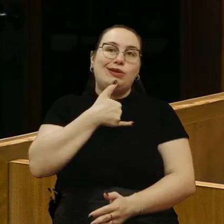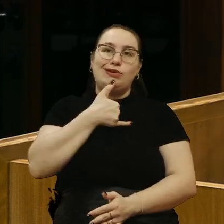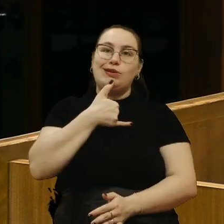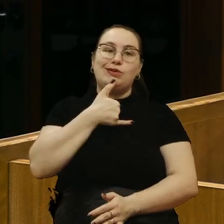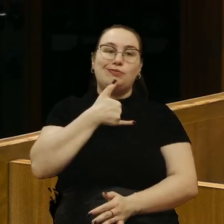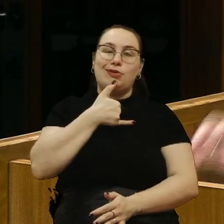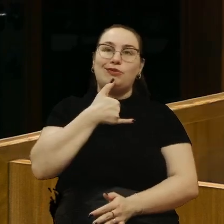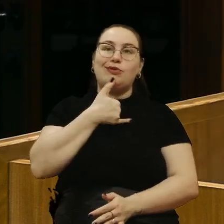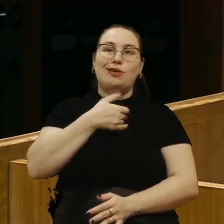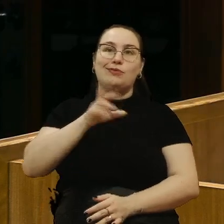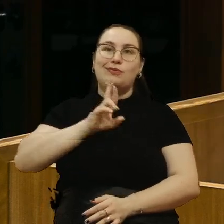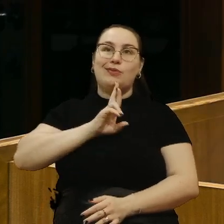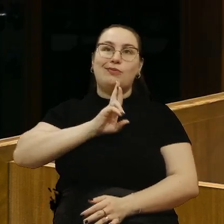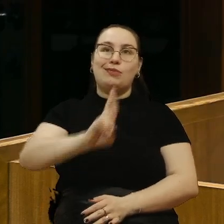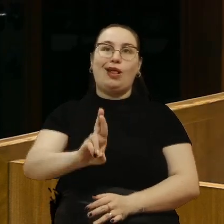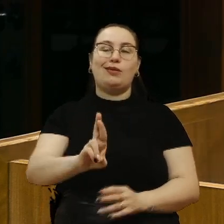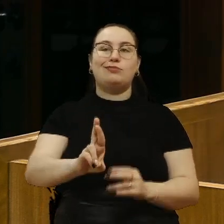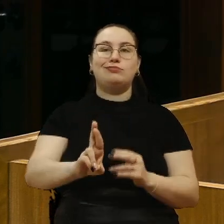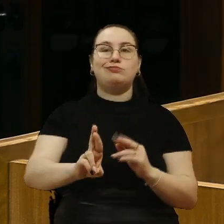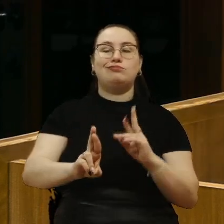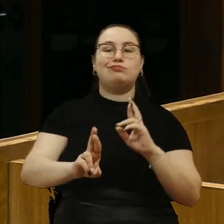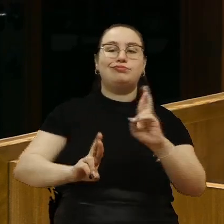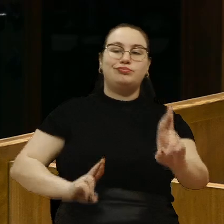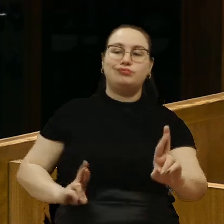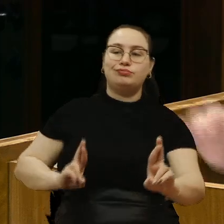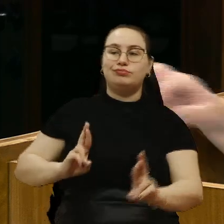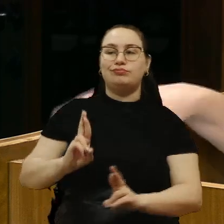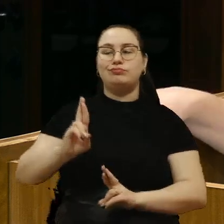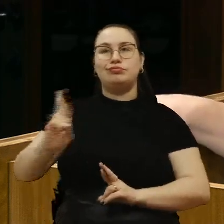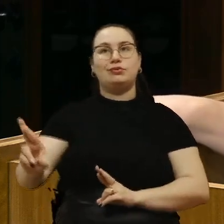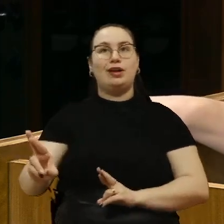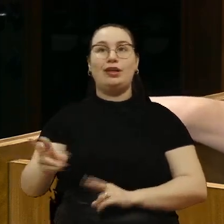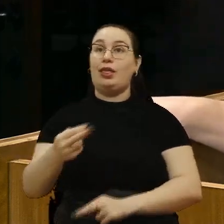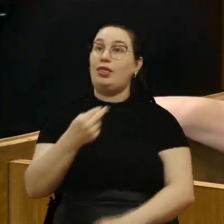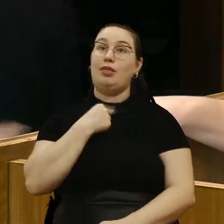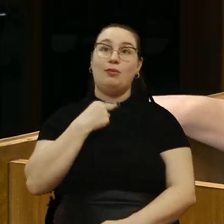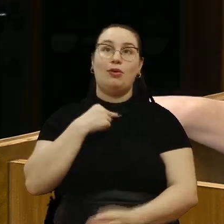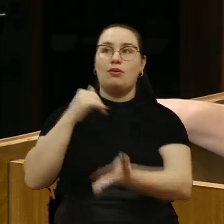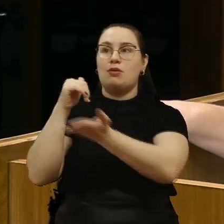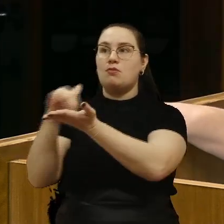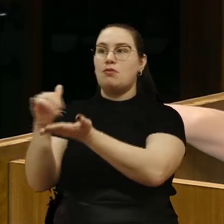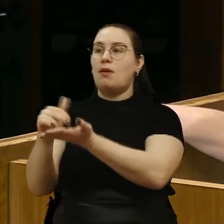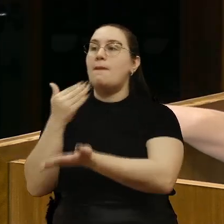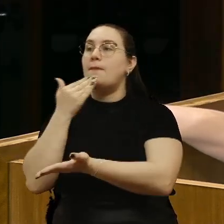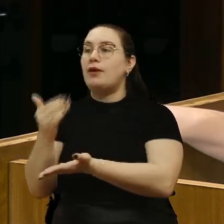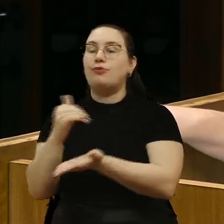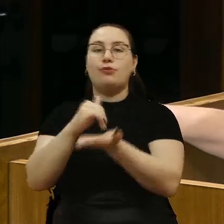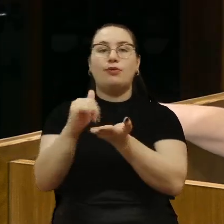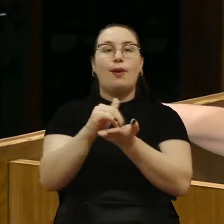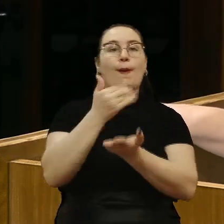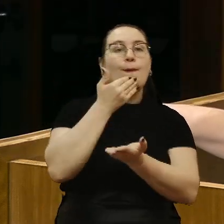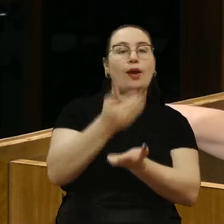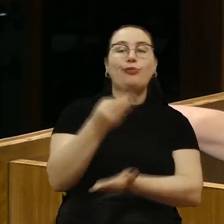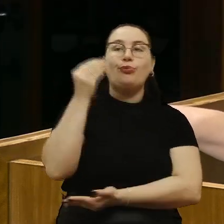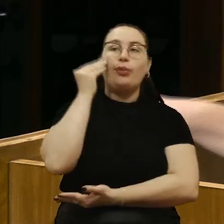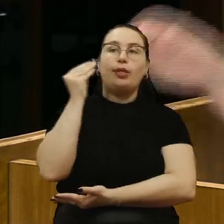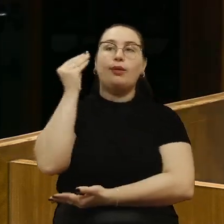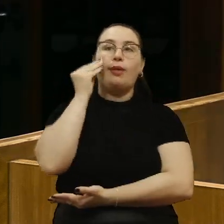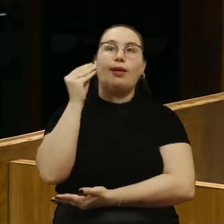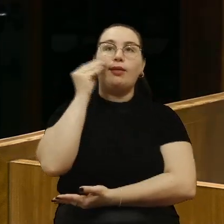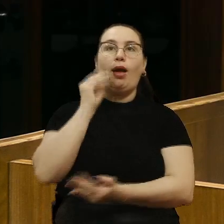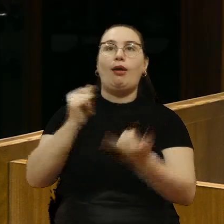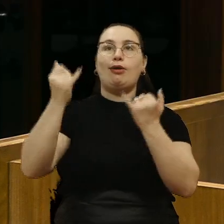umas respostas pingadas, né? E isso a gente não pode ficar de uma secretaria em uma secretaria tentando